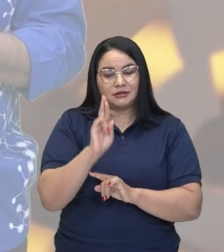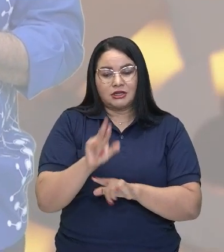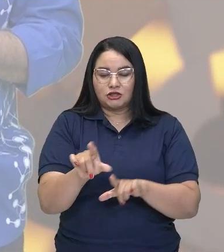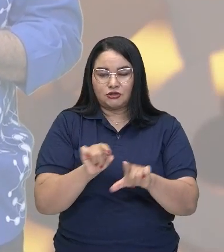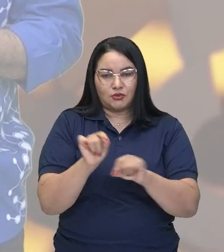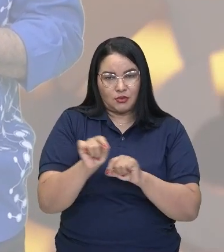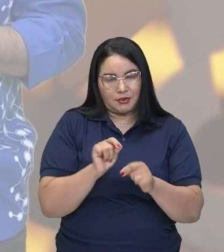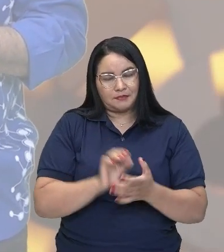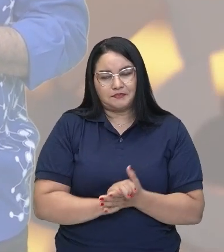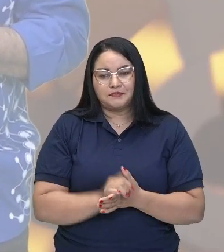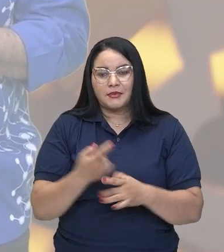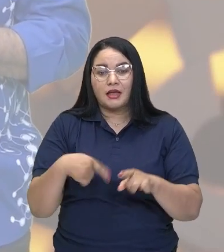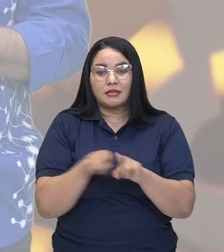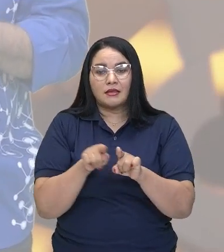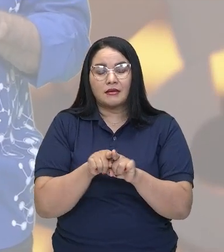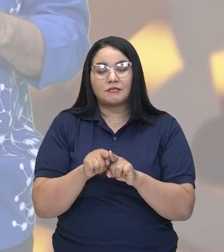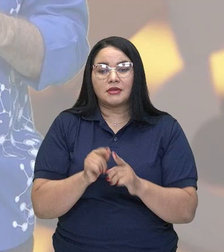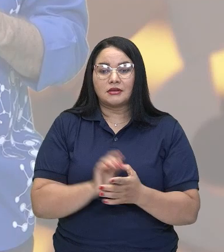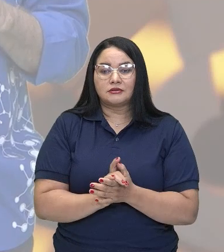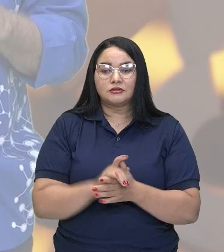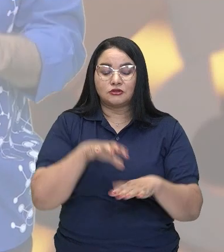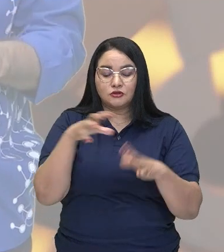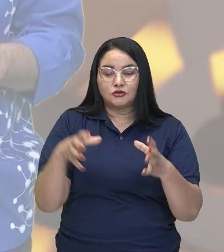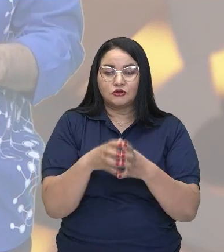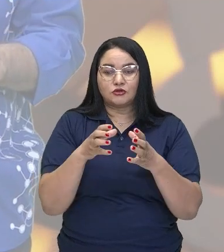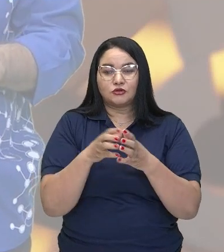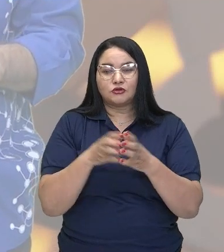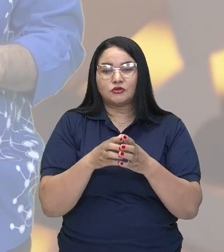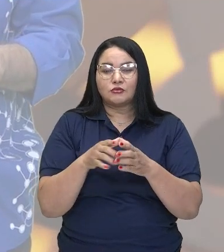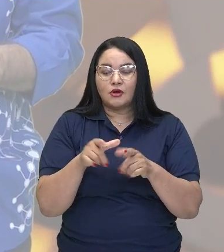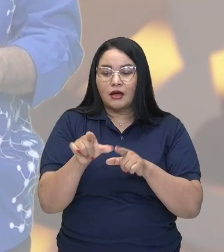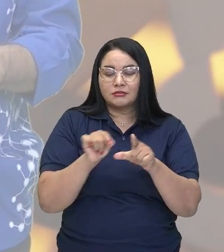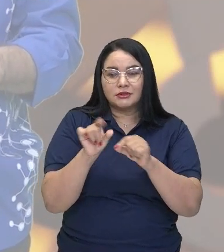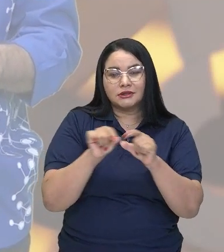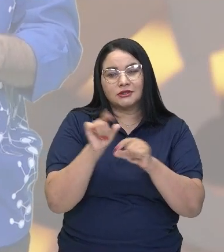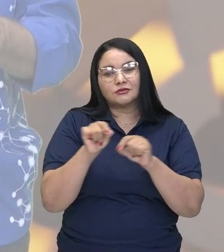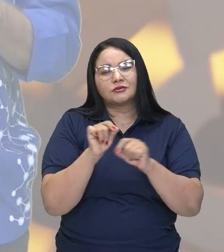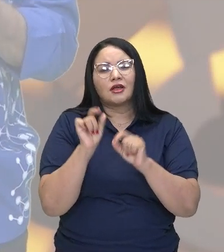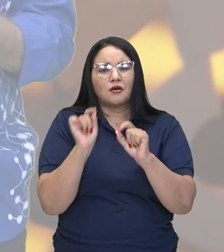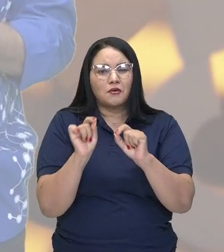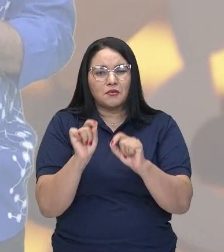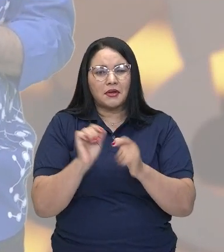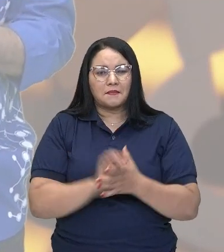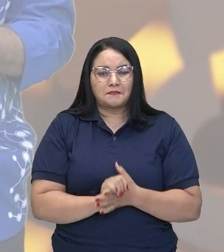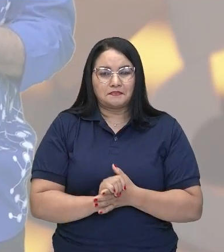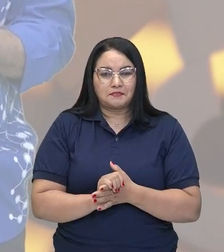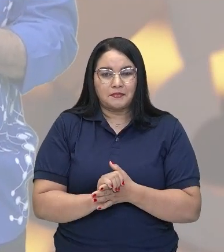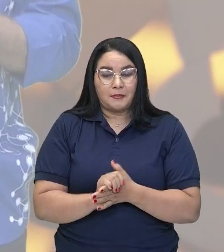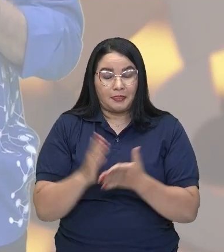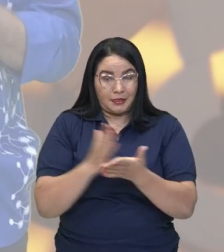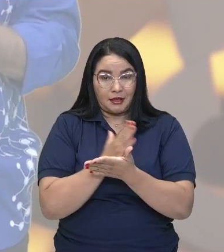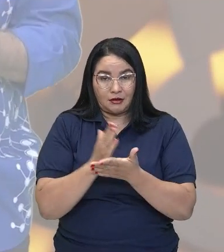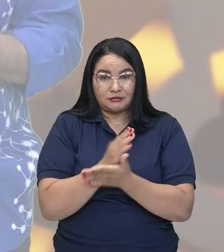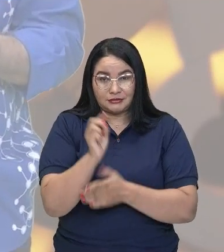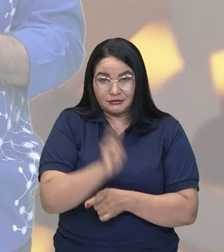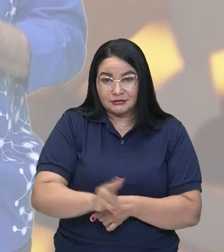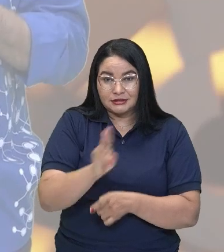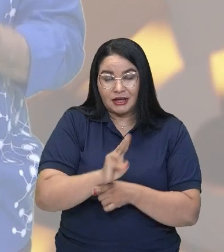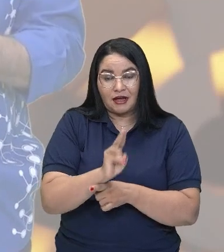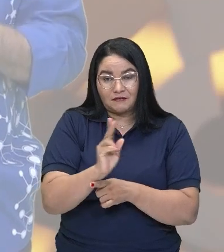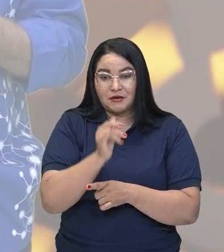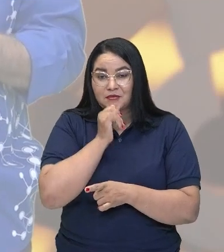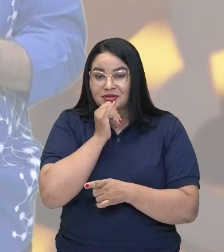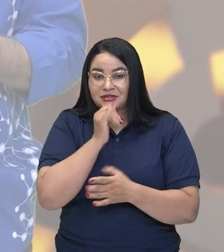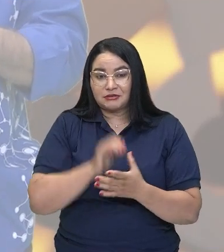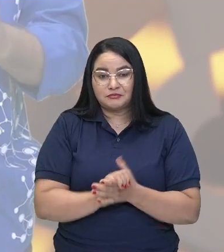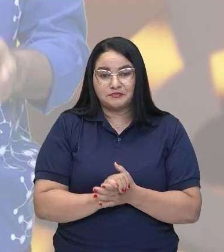Também existia aí uma comissão verificadora de poderes. O que era isso? Era um mecanismo usado pelo Congresso para